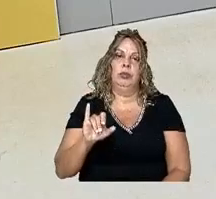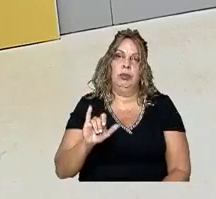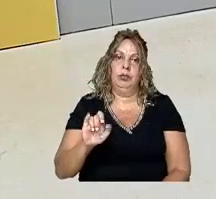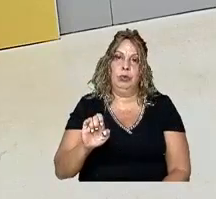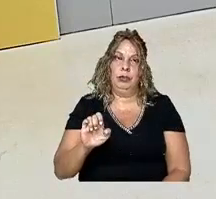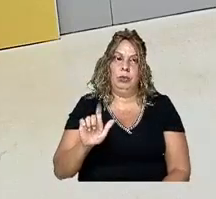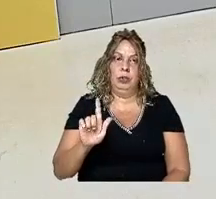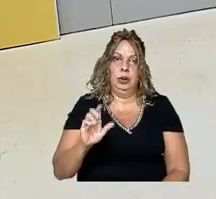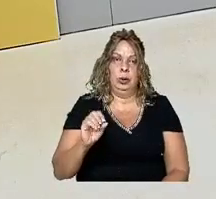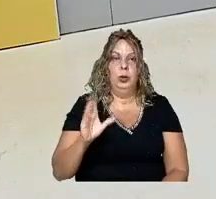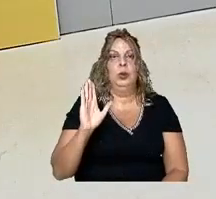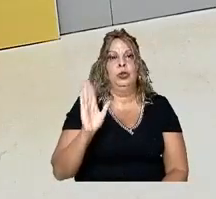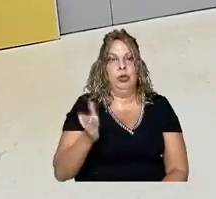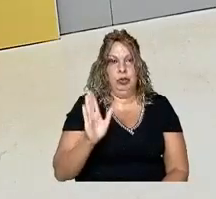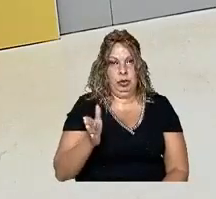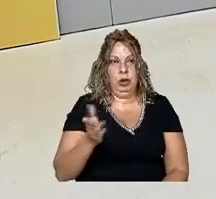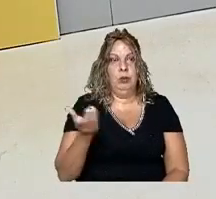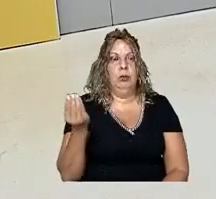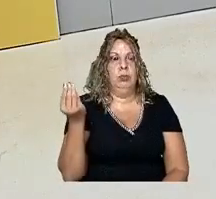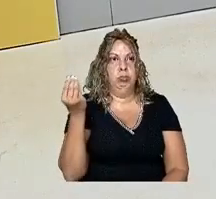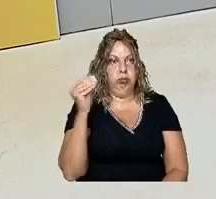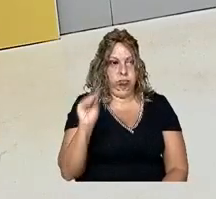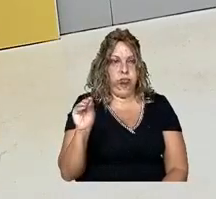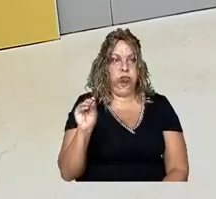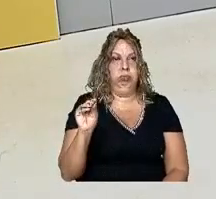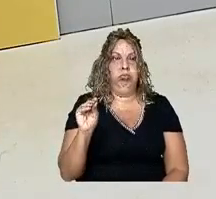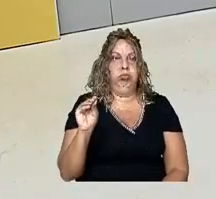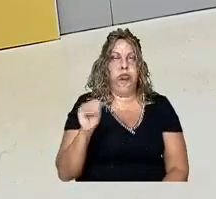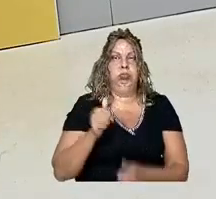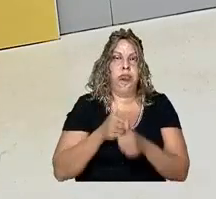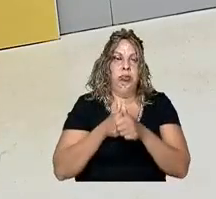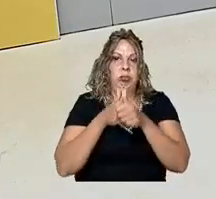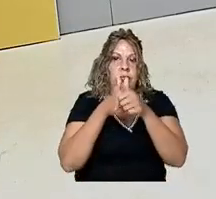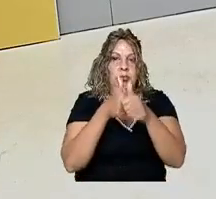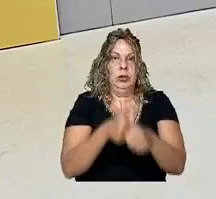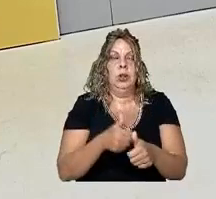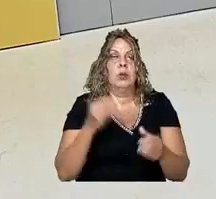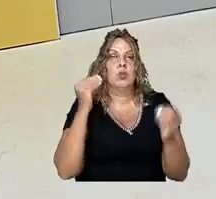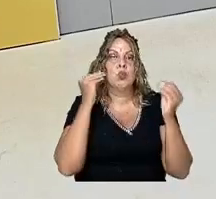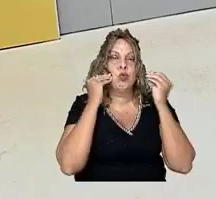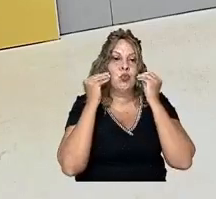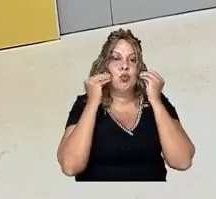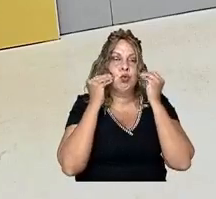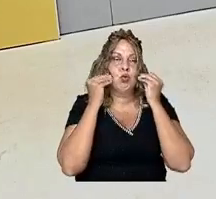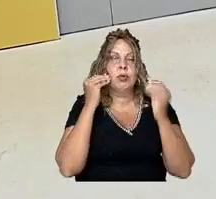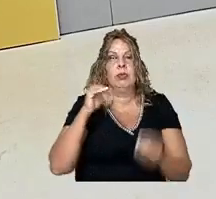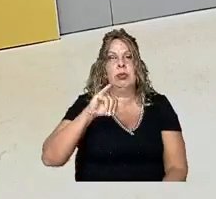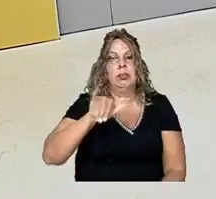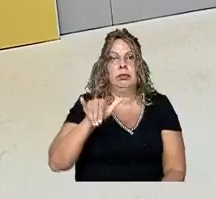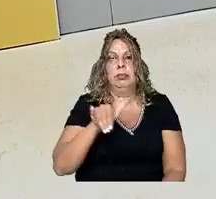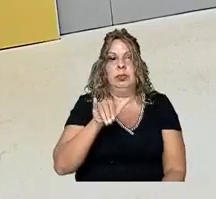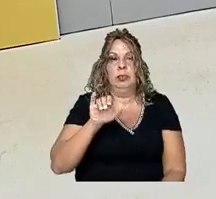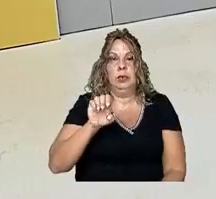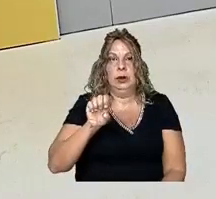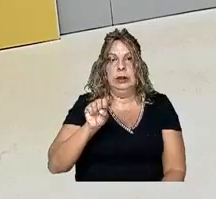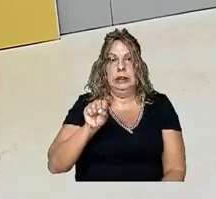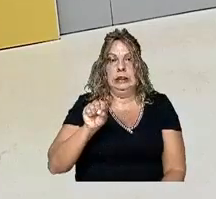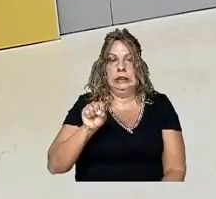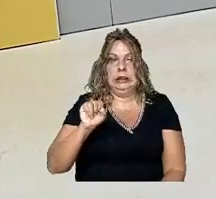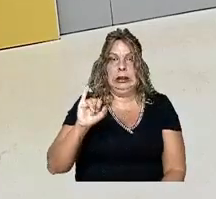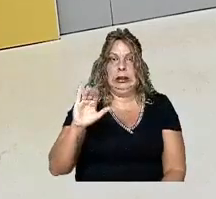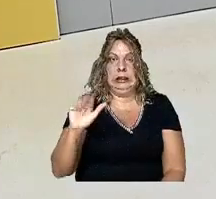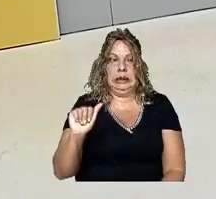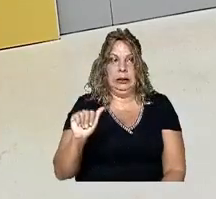também já postou aqui, ó, que está nos acompanhando. Beijos Jéssica Matos também disse, banca